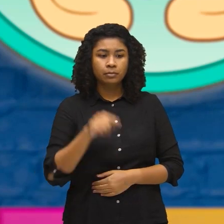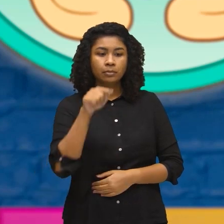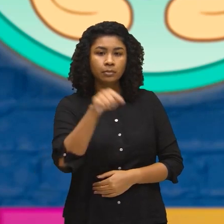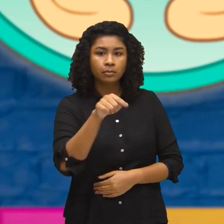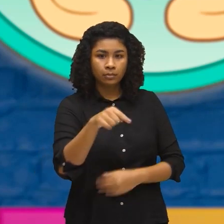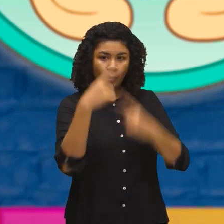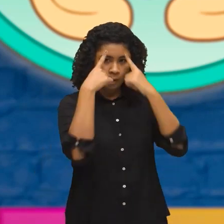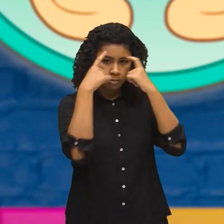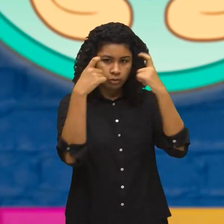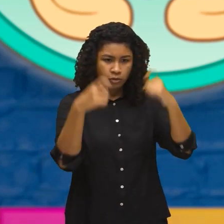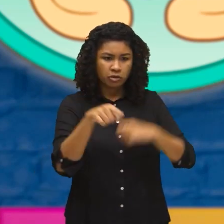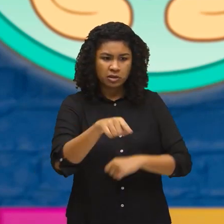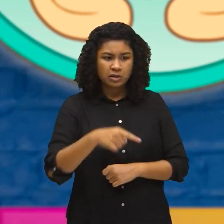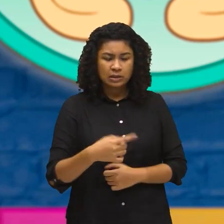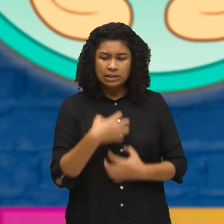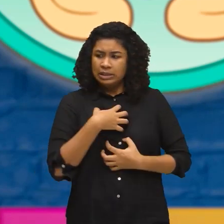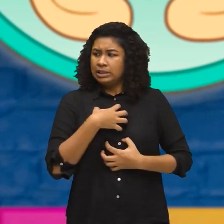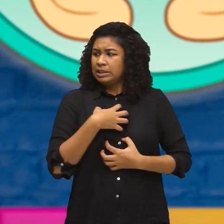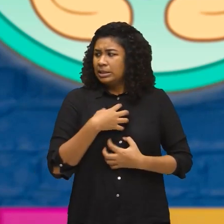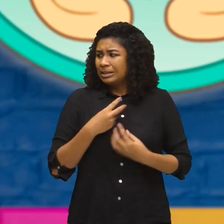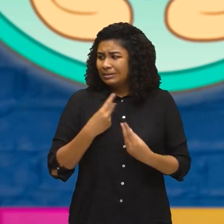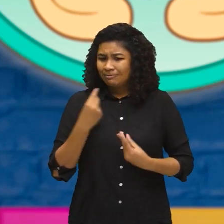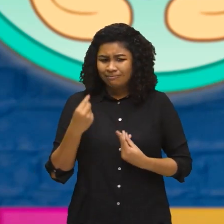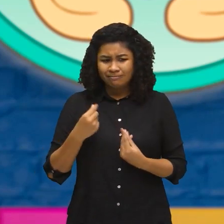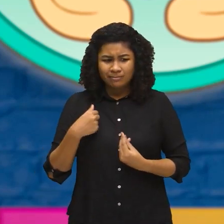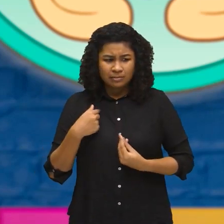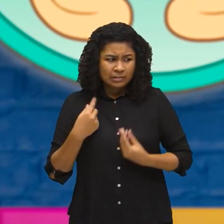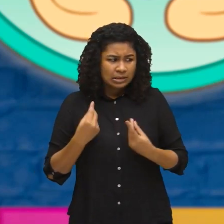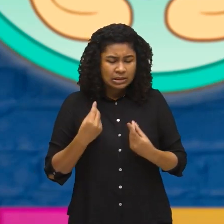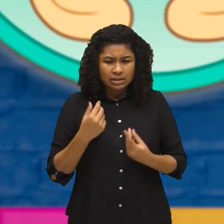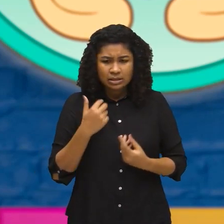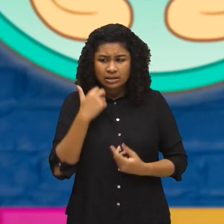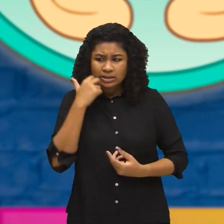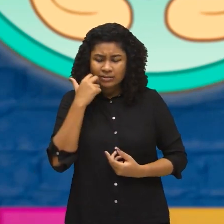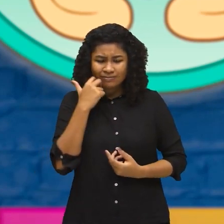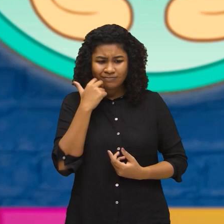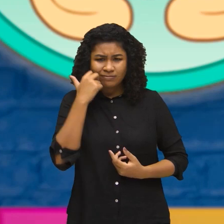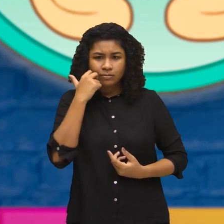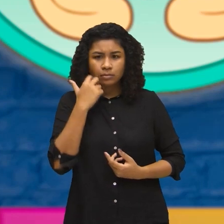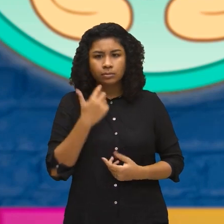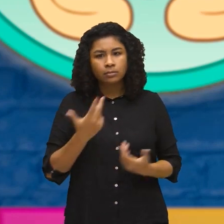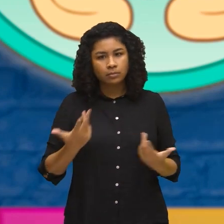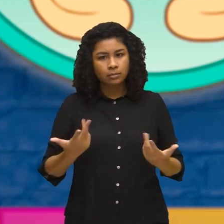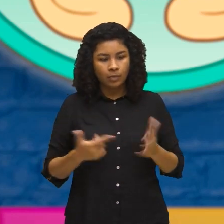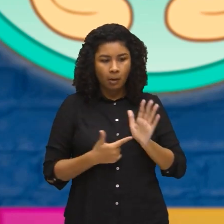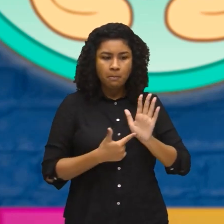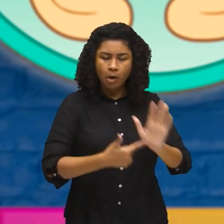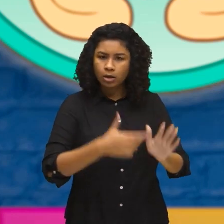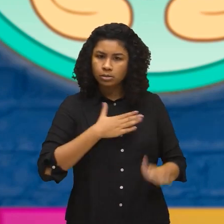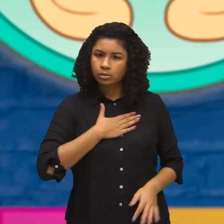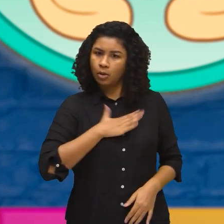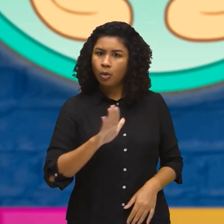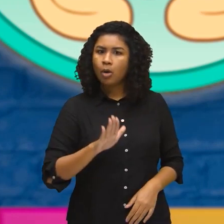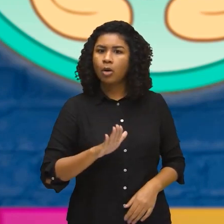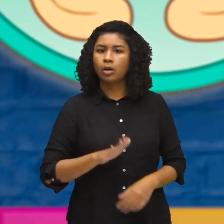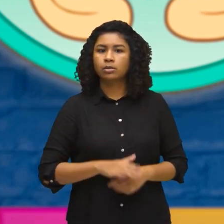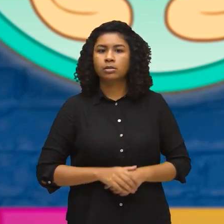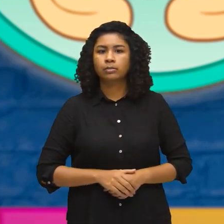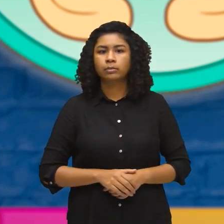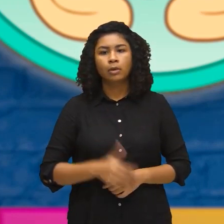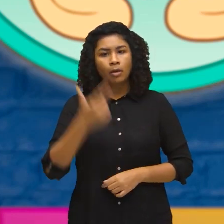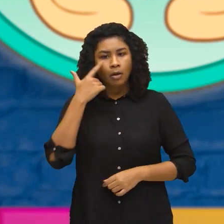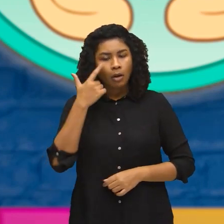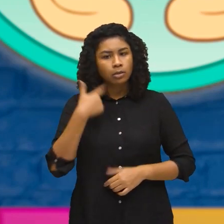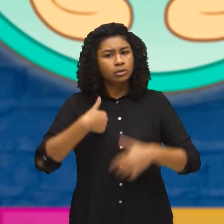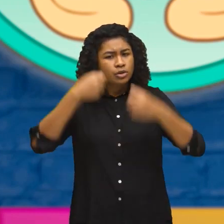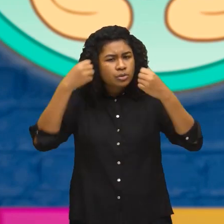está começando a ficar meio que excluído das situações, porque as pessoas não gostam, tá bom? Eu demorei nesse sentido para você